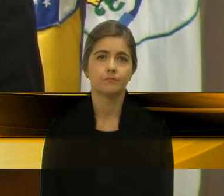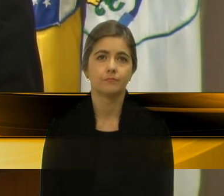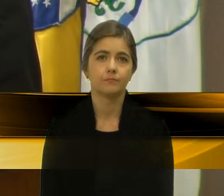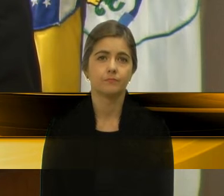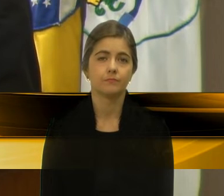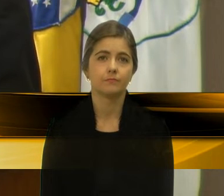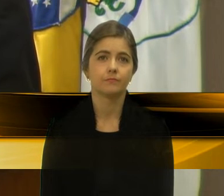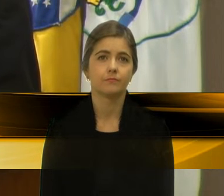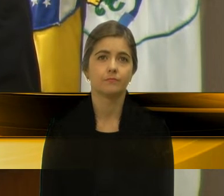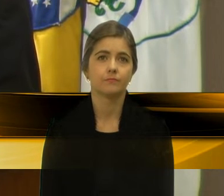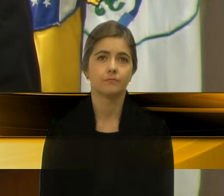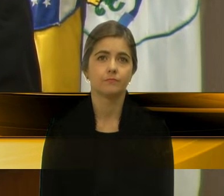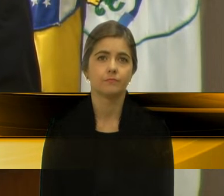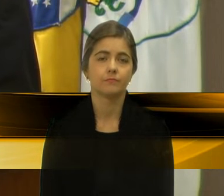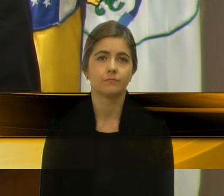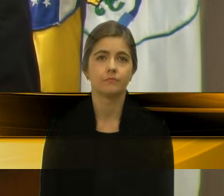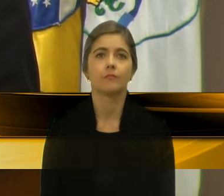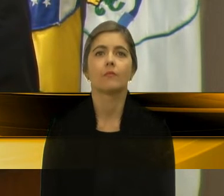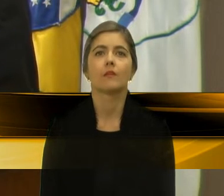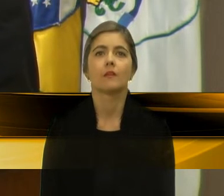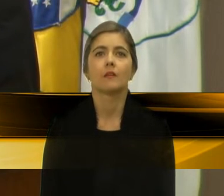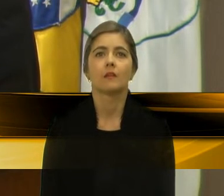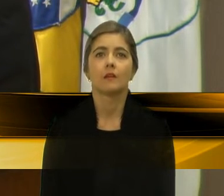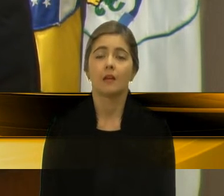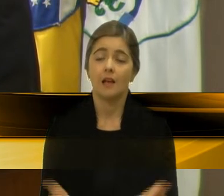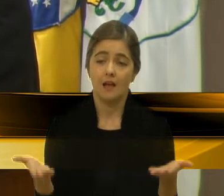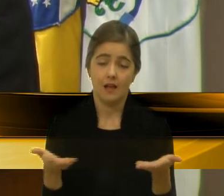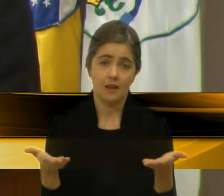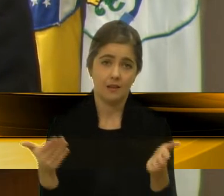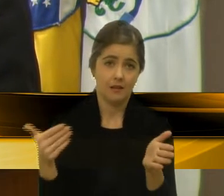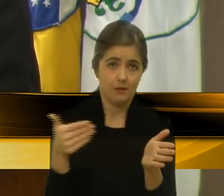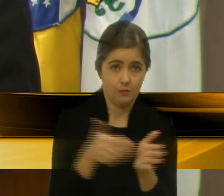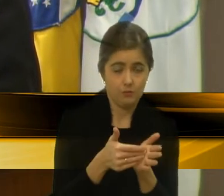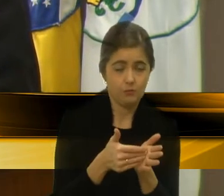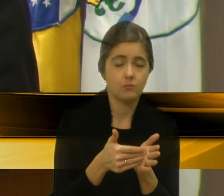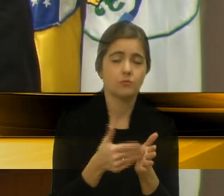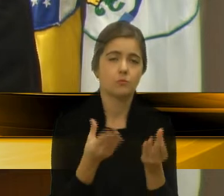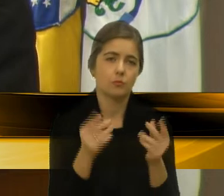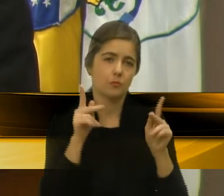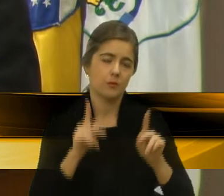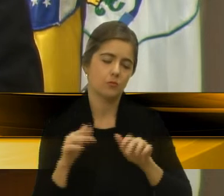Onde ainda é muito visitado pela comunidade até hoje.